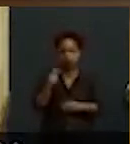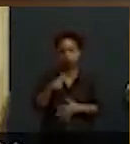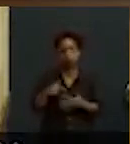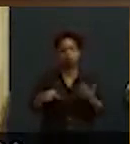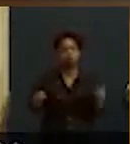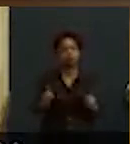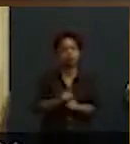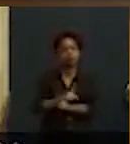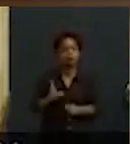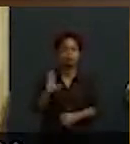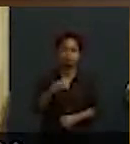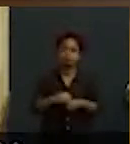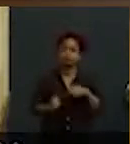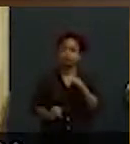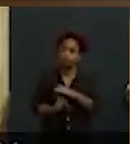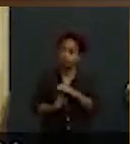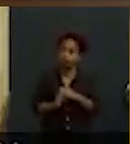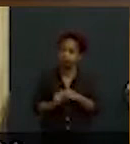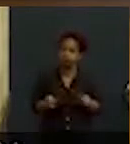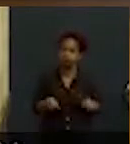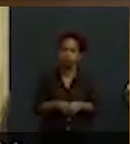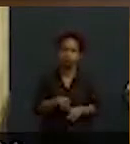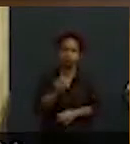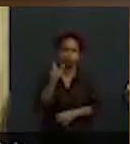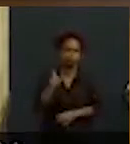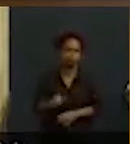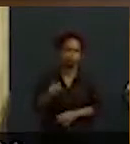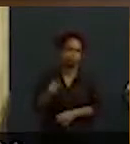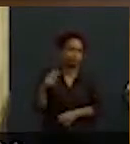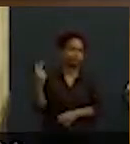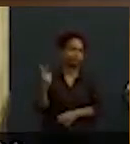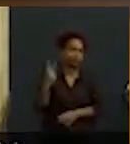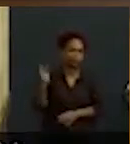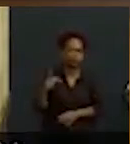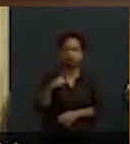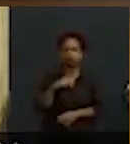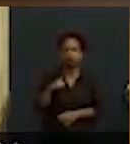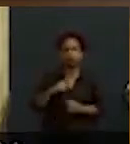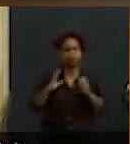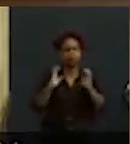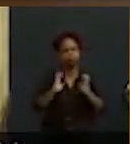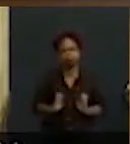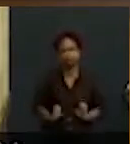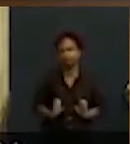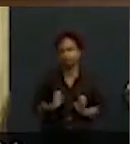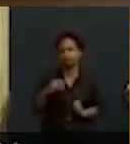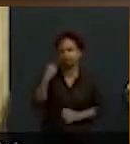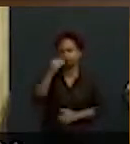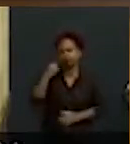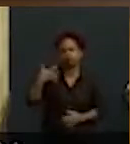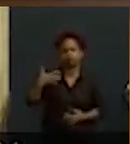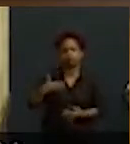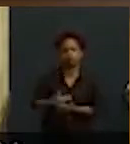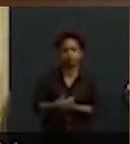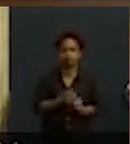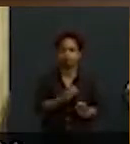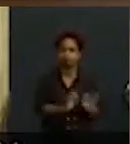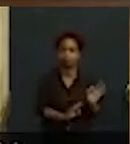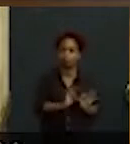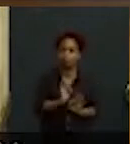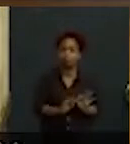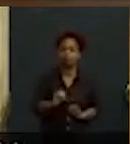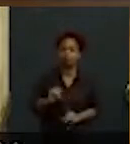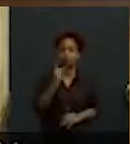dinâmica institucional. É tido como pessoa valorosa, ética e experiente mentor para aqueles